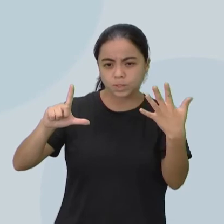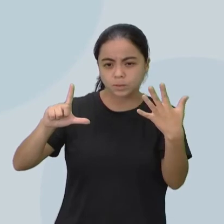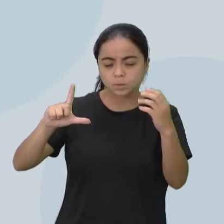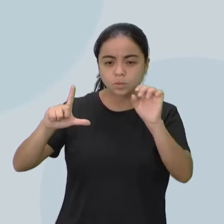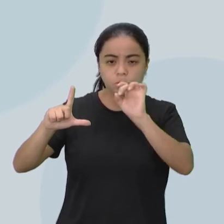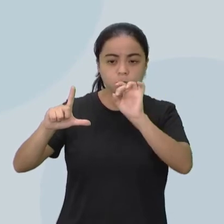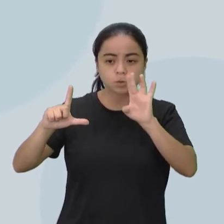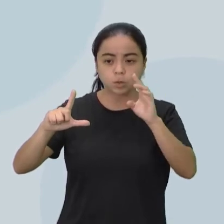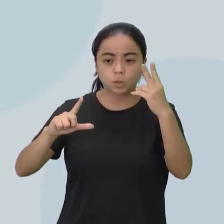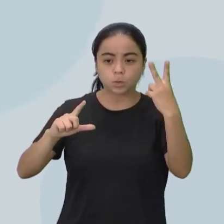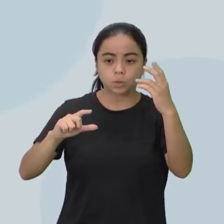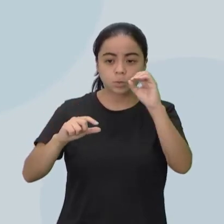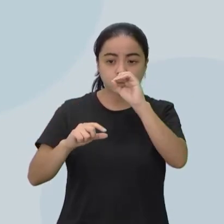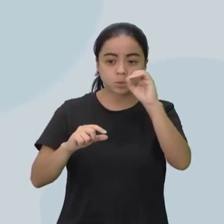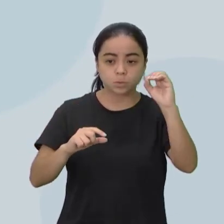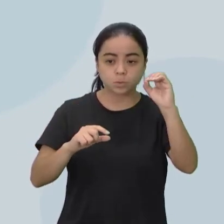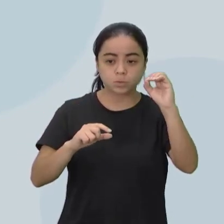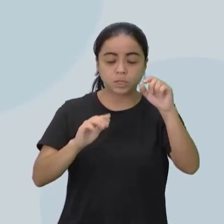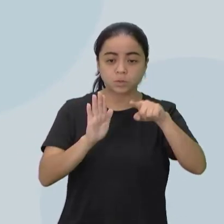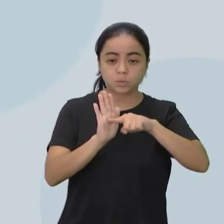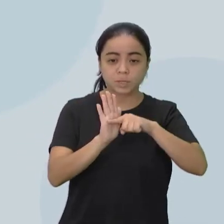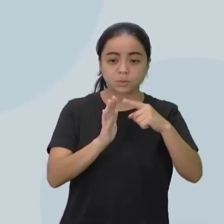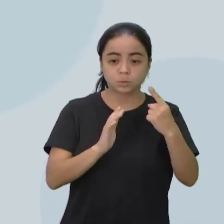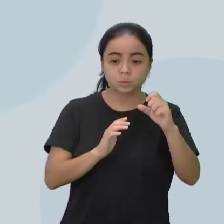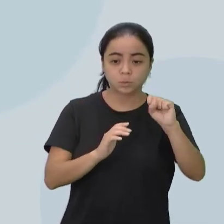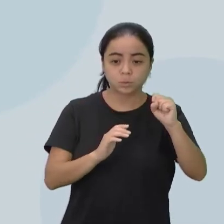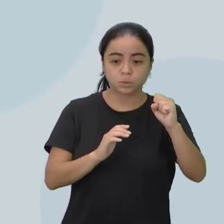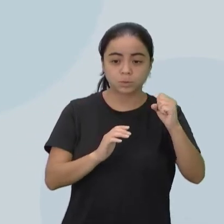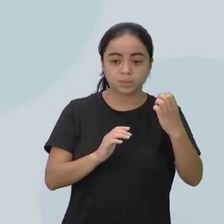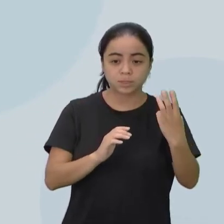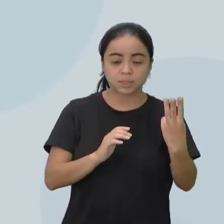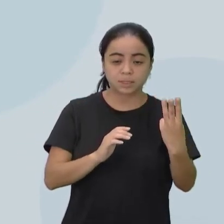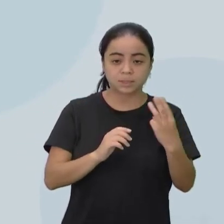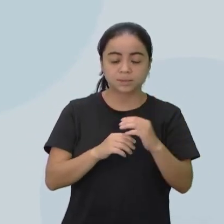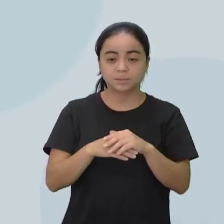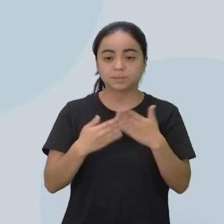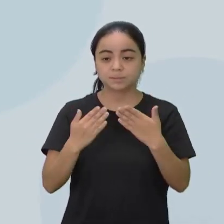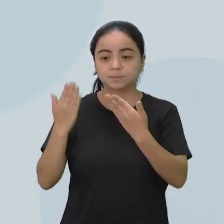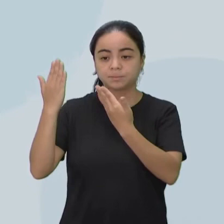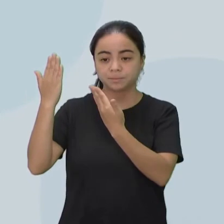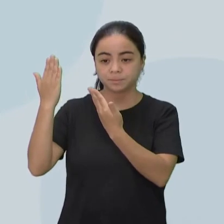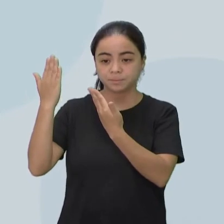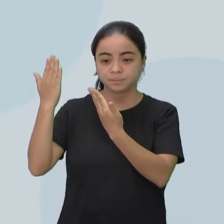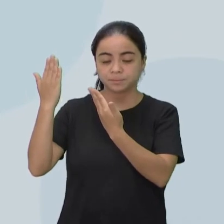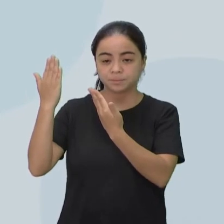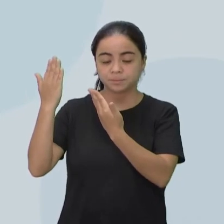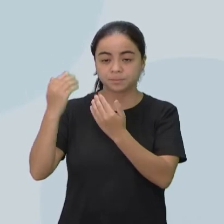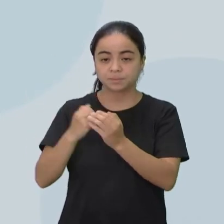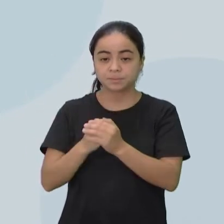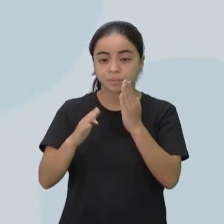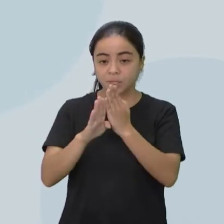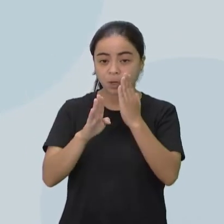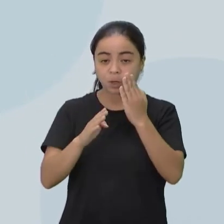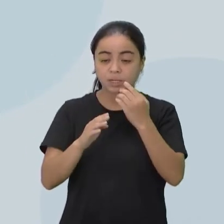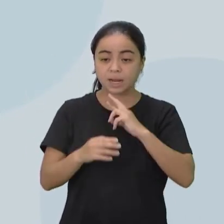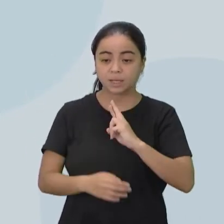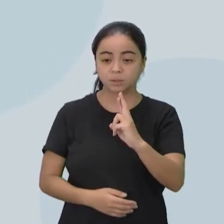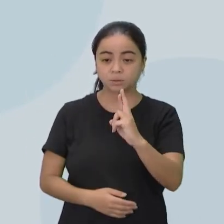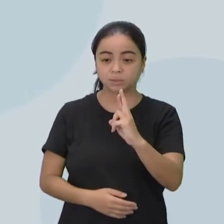fazer 200 menos 183. E aí, fazendo essa continha, a gente acha 17,